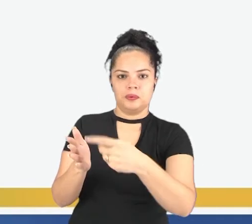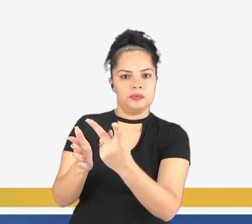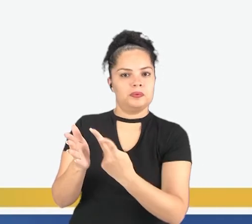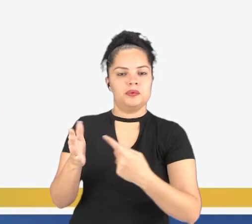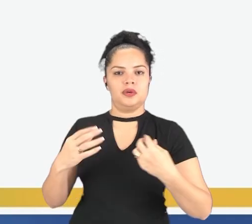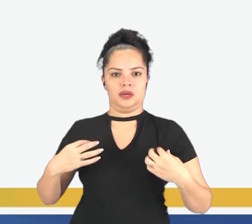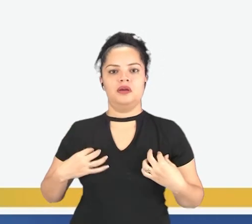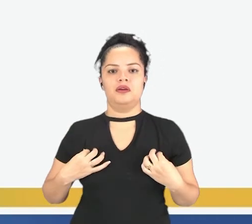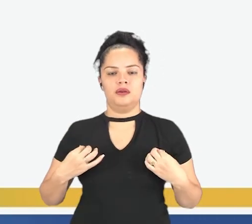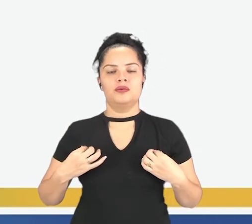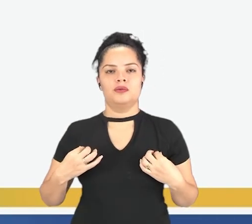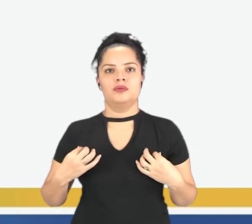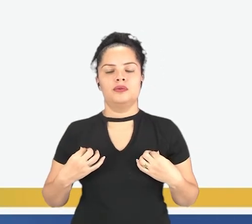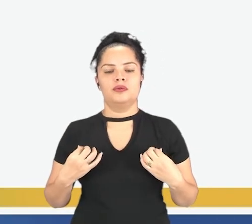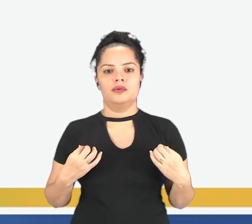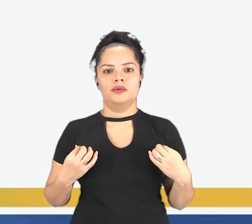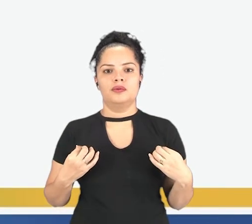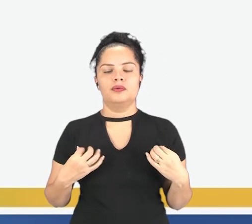nas roupas, né?